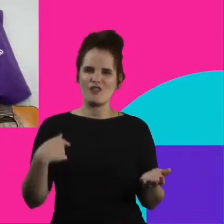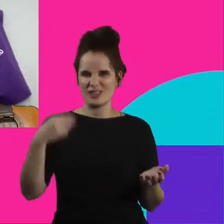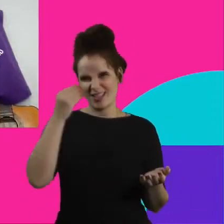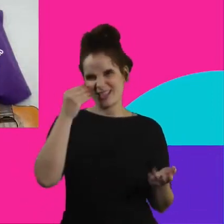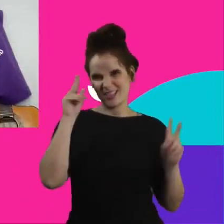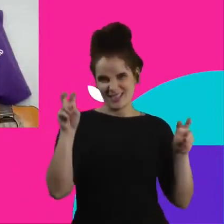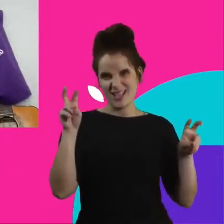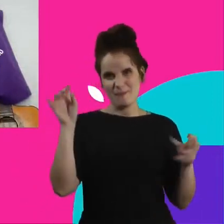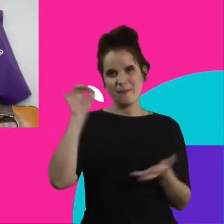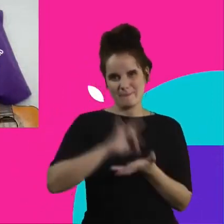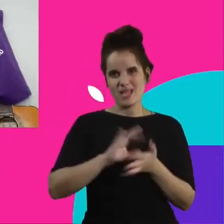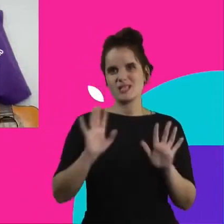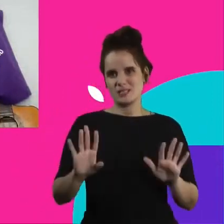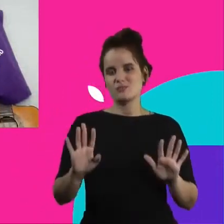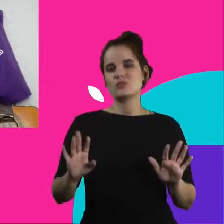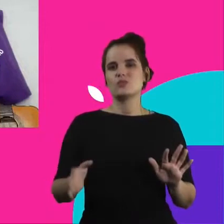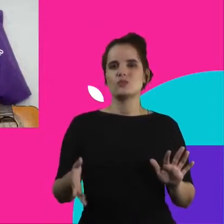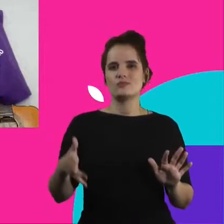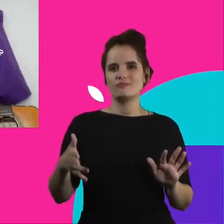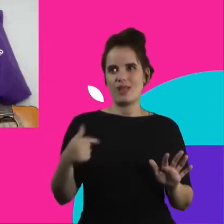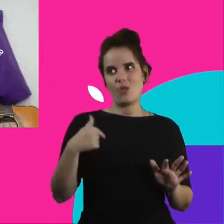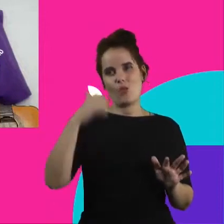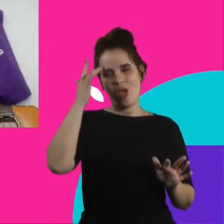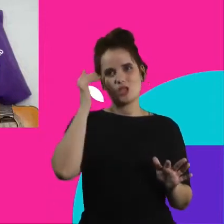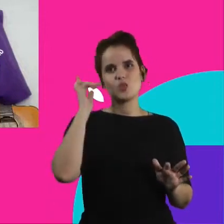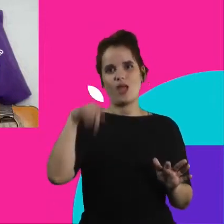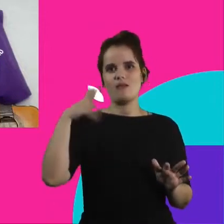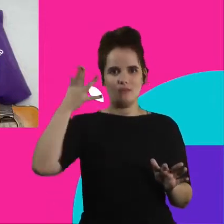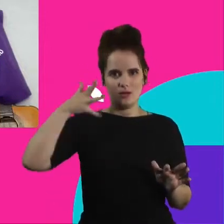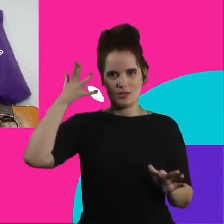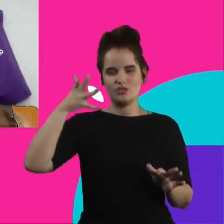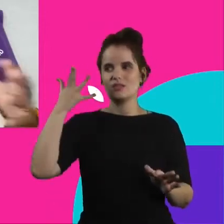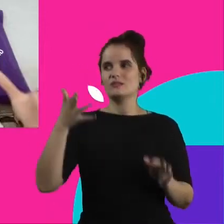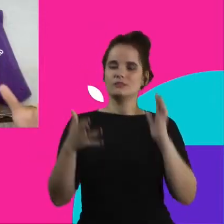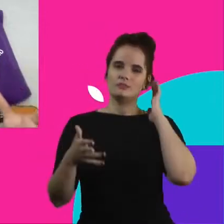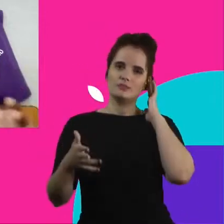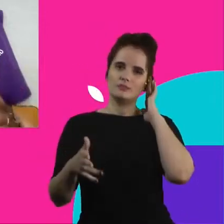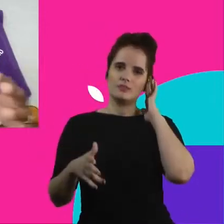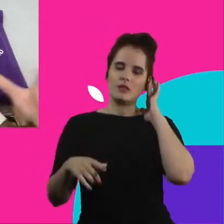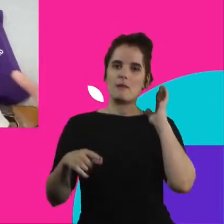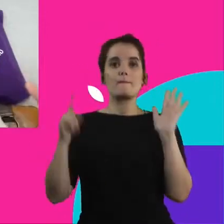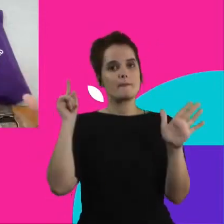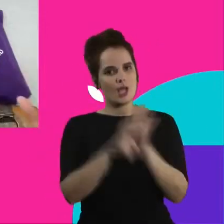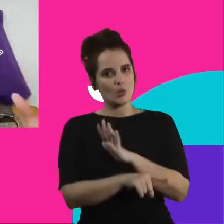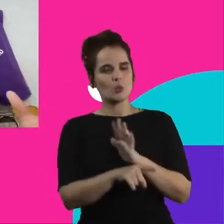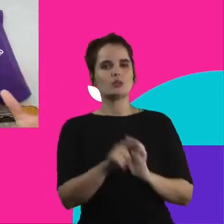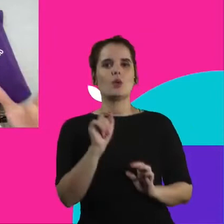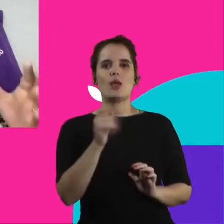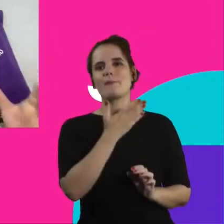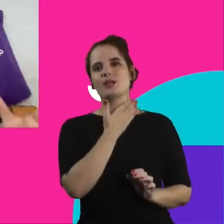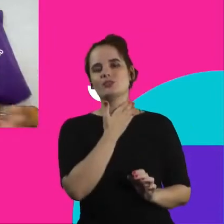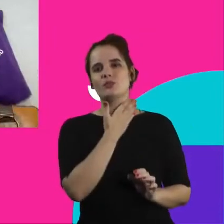tema central, né, do que eu acredito que é esse painel. E aí é uma pergunta, aí é bate-papo mesmo entre